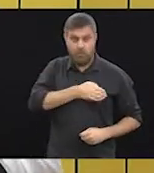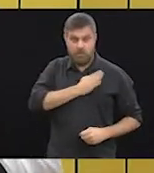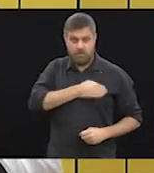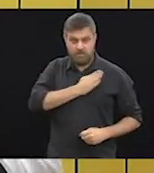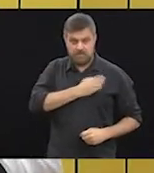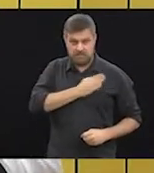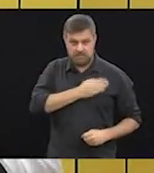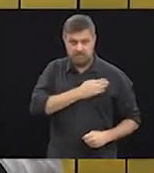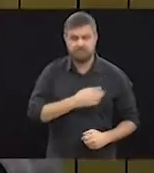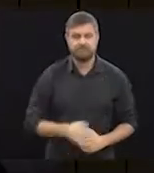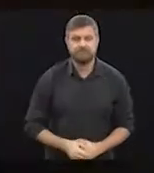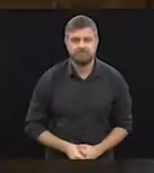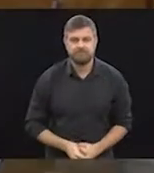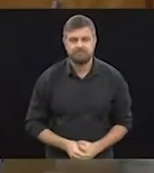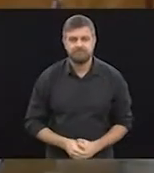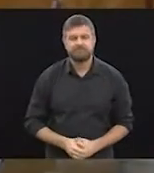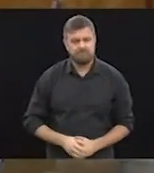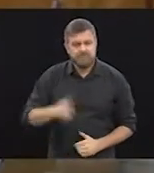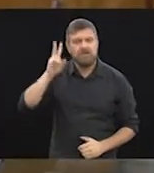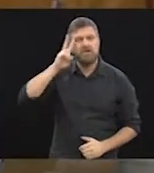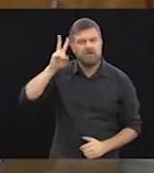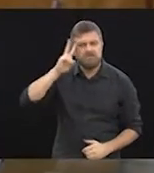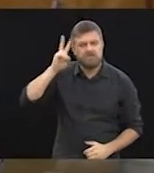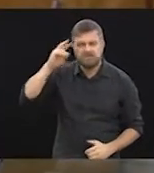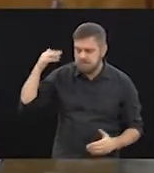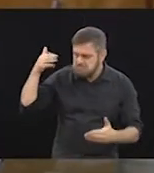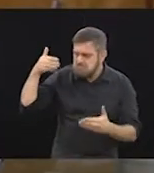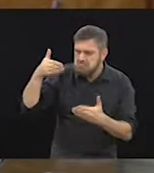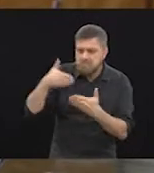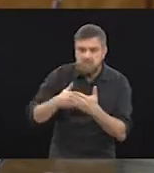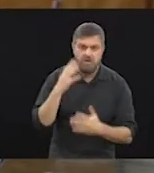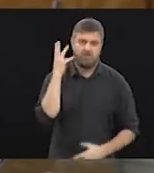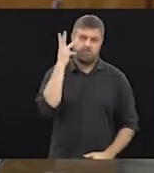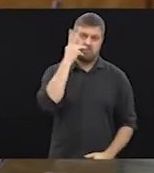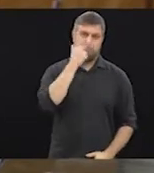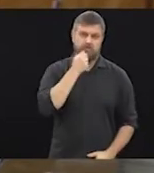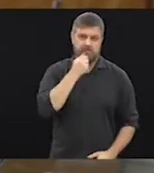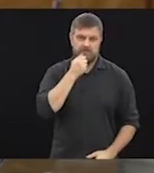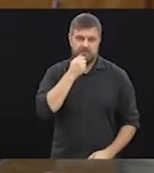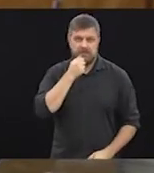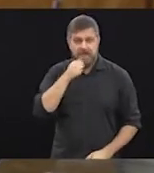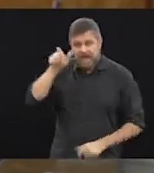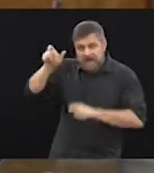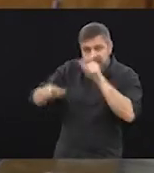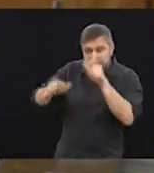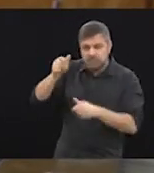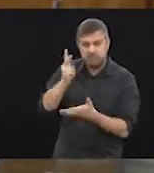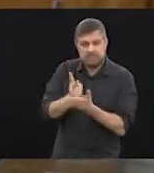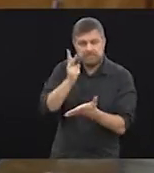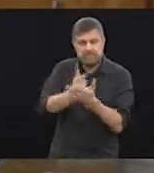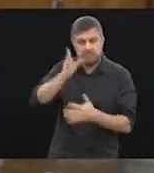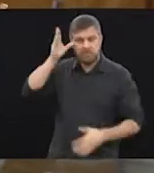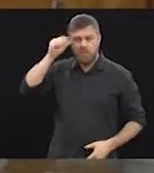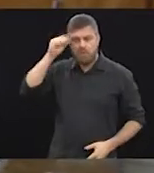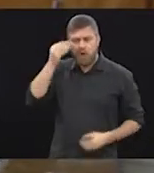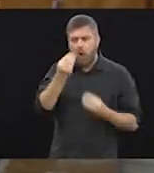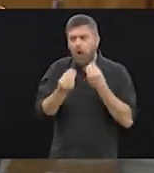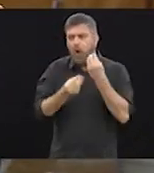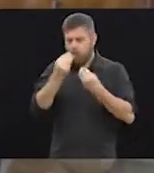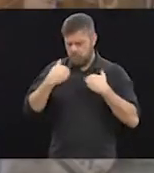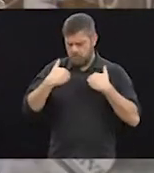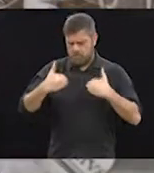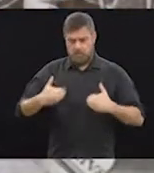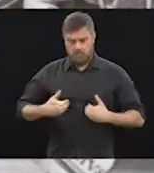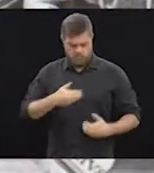do sistema cardiovascular. Essa é uma história muito bonita, Ana, porque assim, o ser humano sempre teve muita curiosidade sobre o